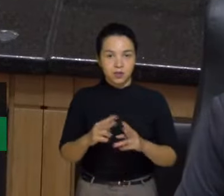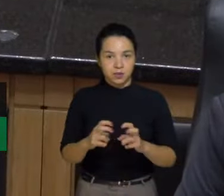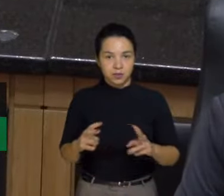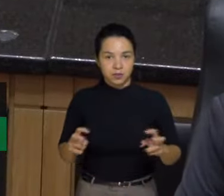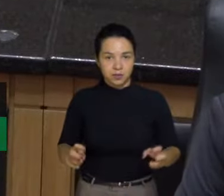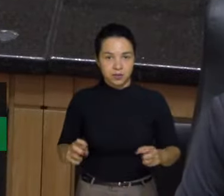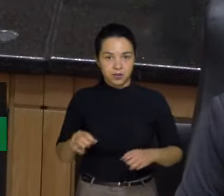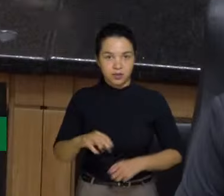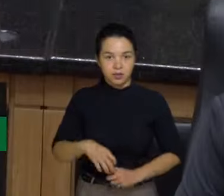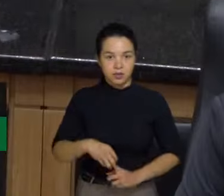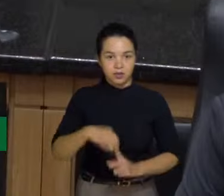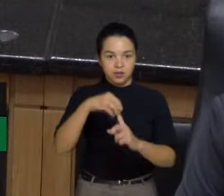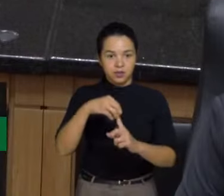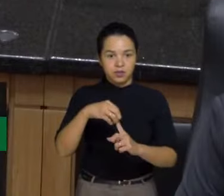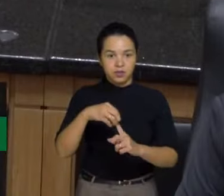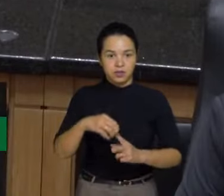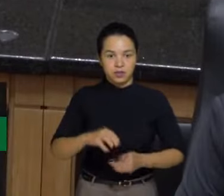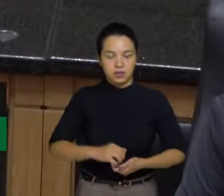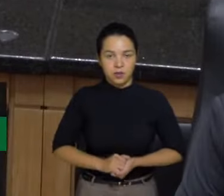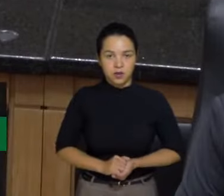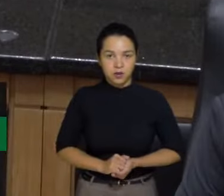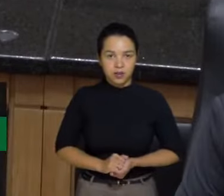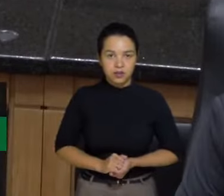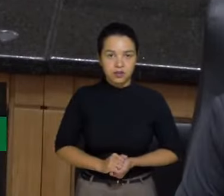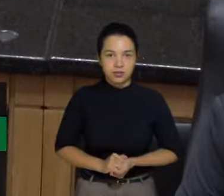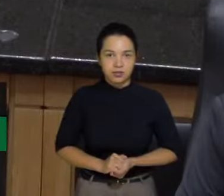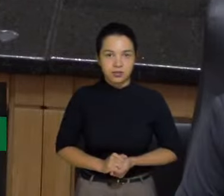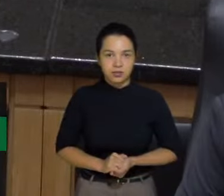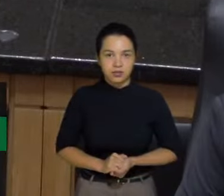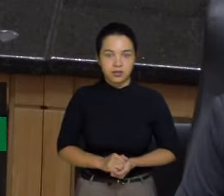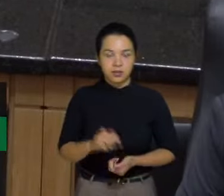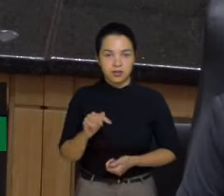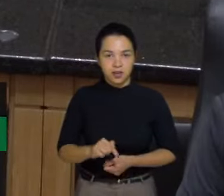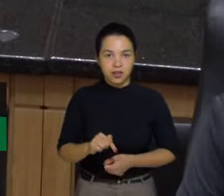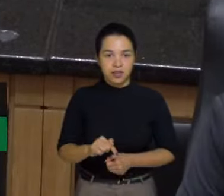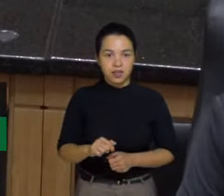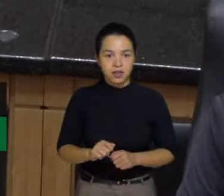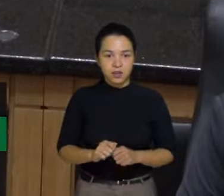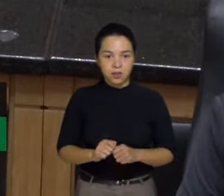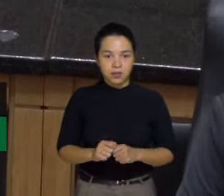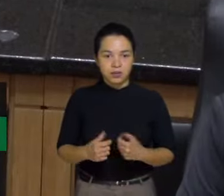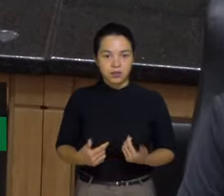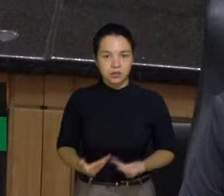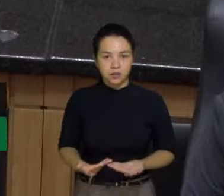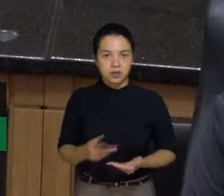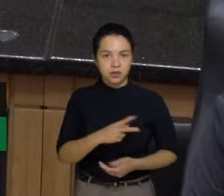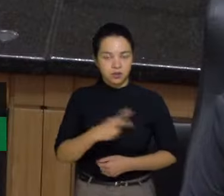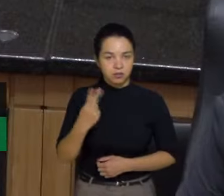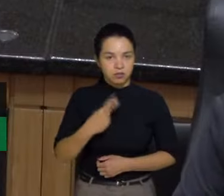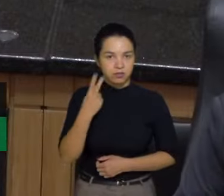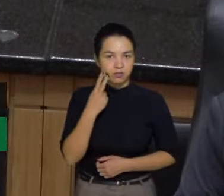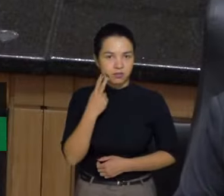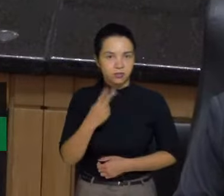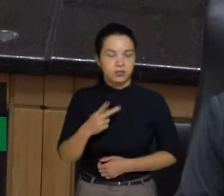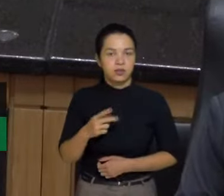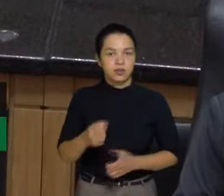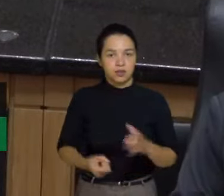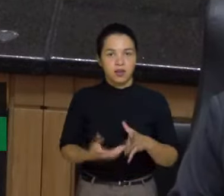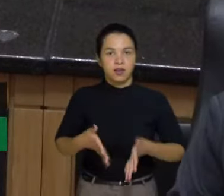destacada no campo jurídico, hoje atua como cartorário. Mas o professor Zenildo tem uma história muito bonita. Nasceu em